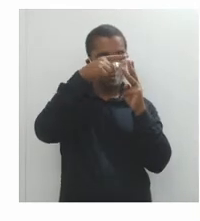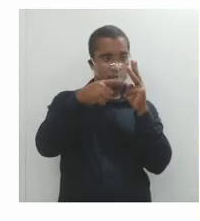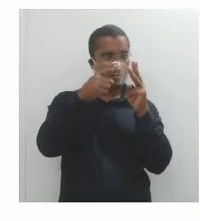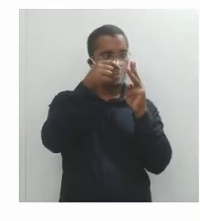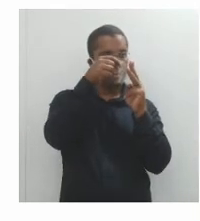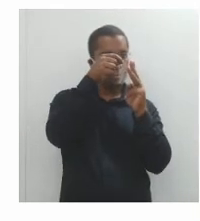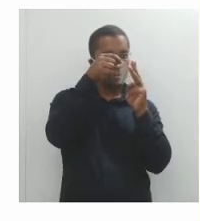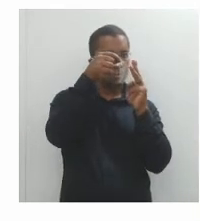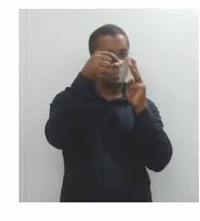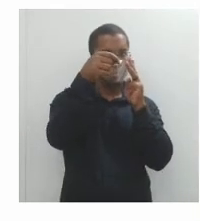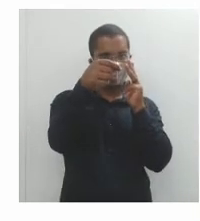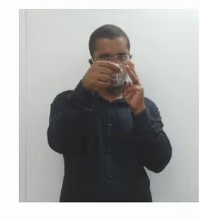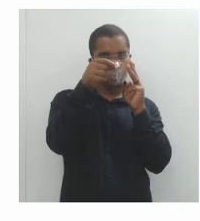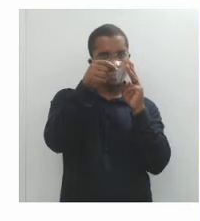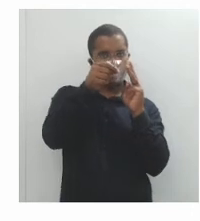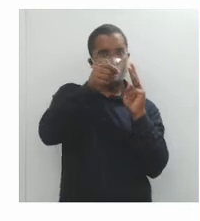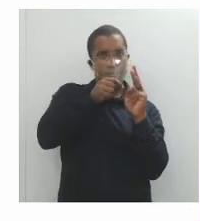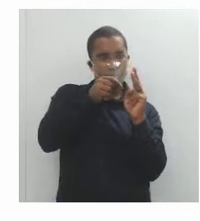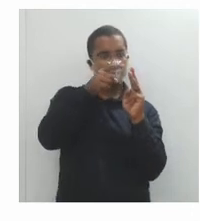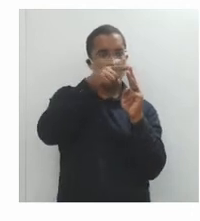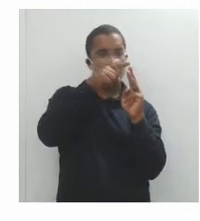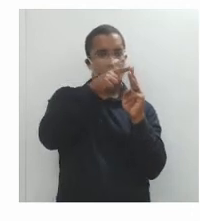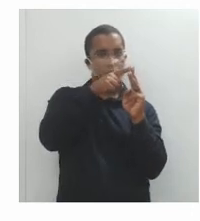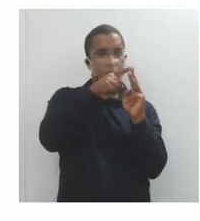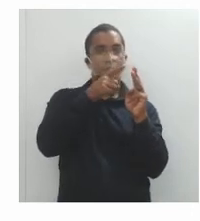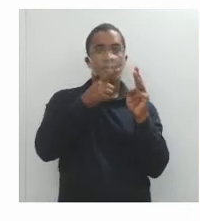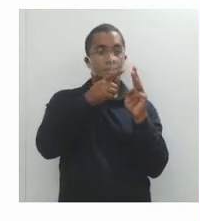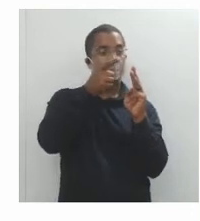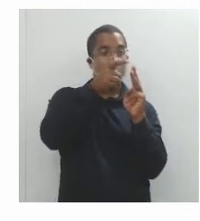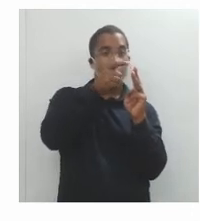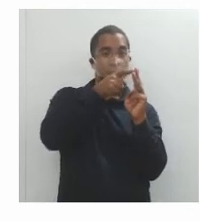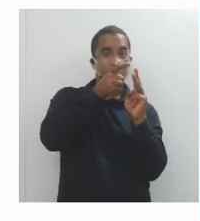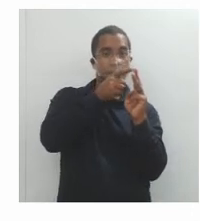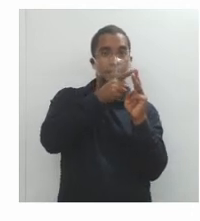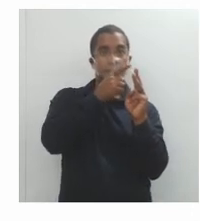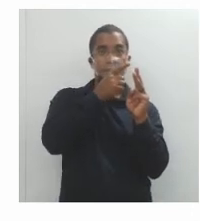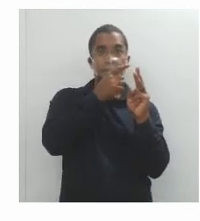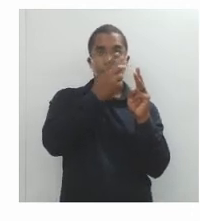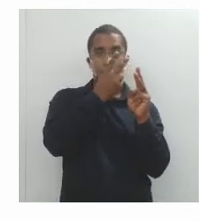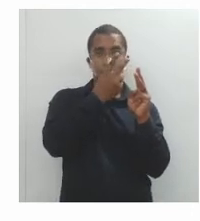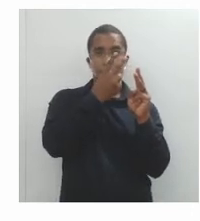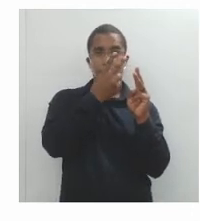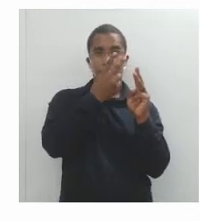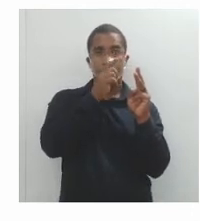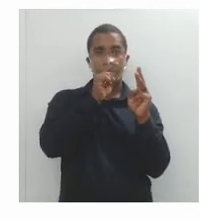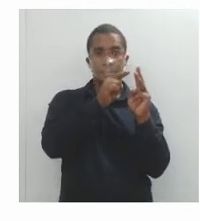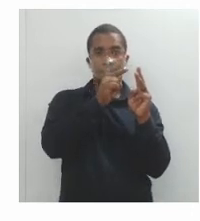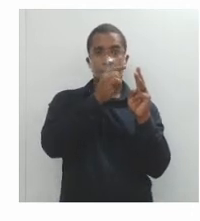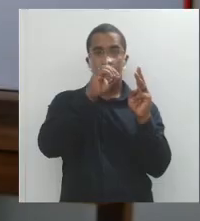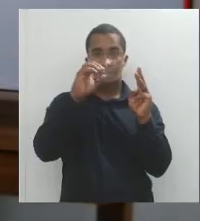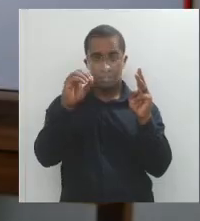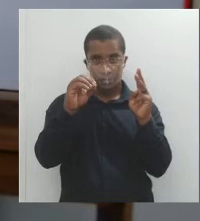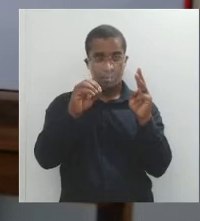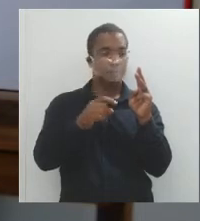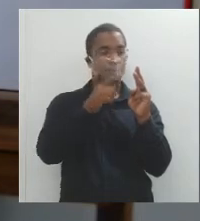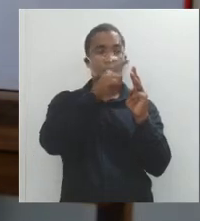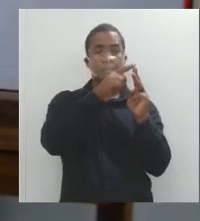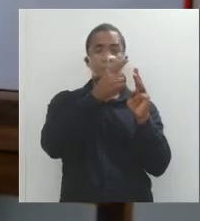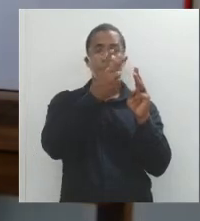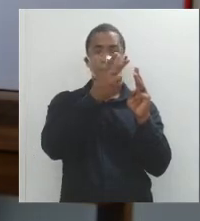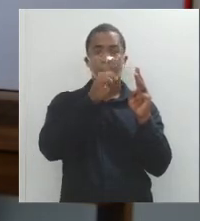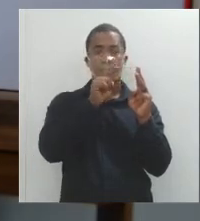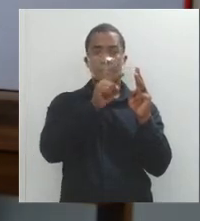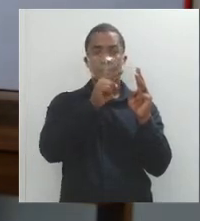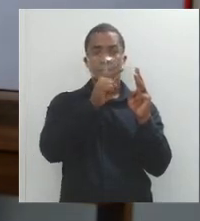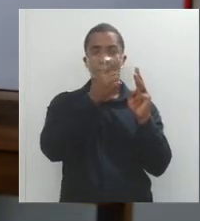2.100. Quando está na primavera, usa 2.400. E quando está no inverno, usa 3.200. Aí a dúvida é, será que eu devo